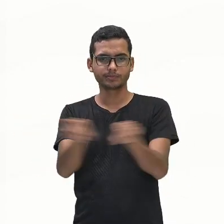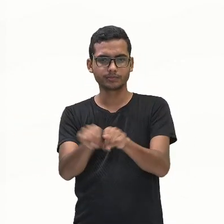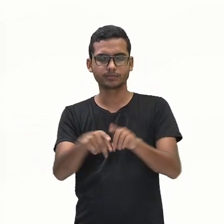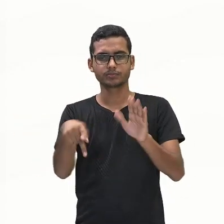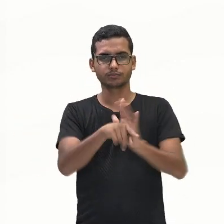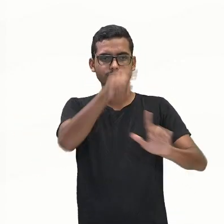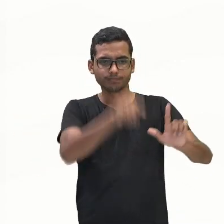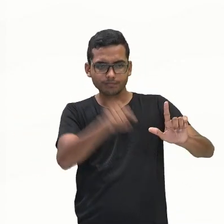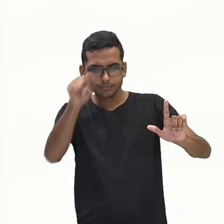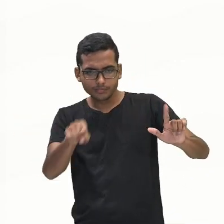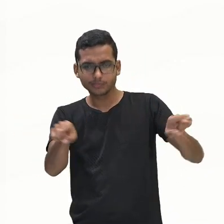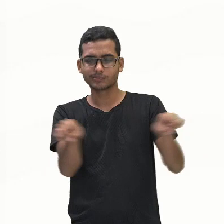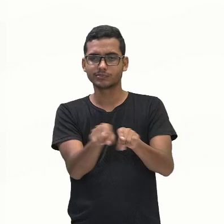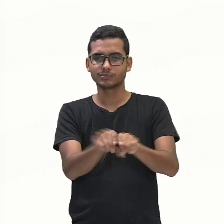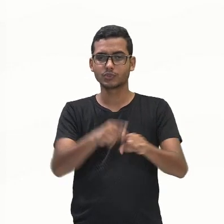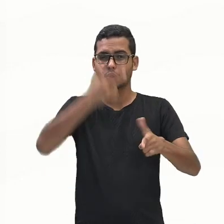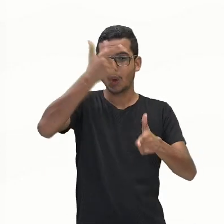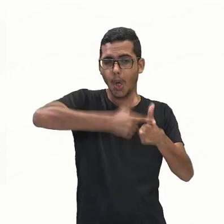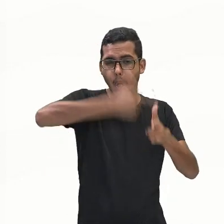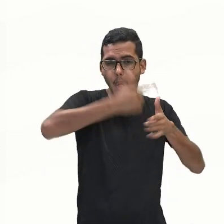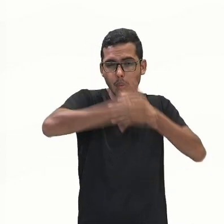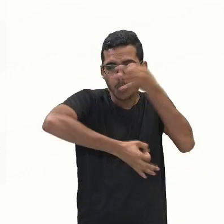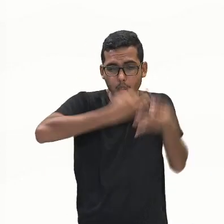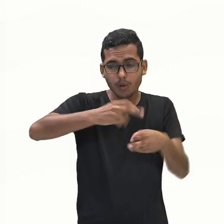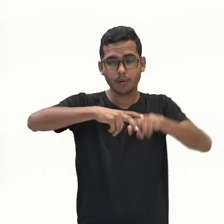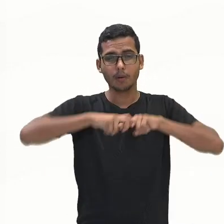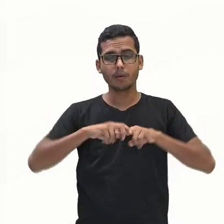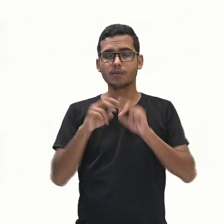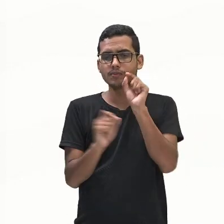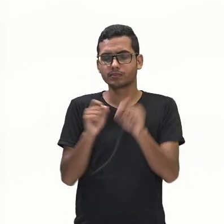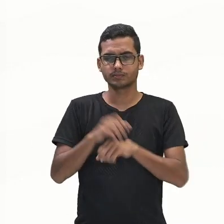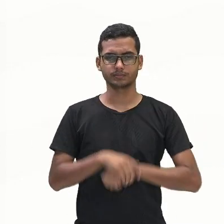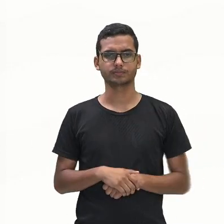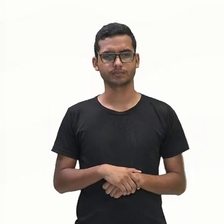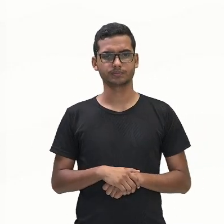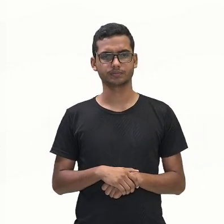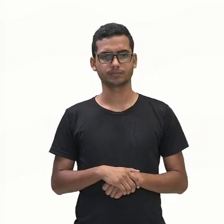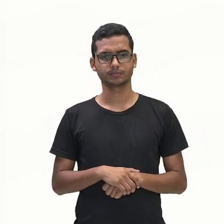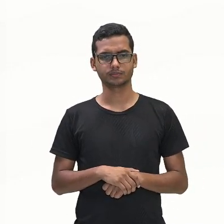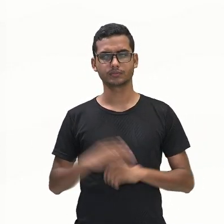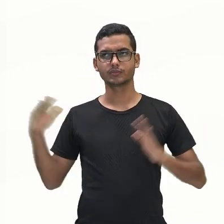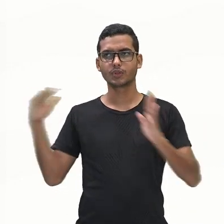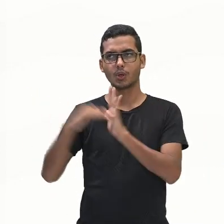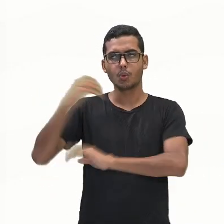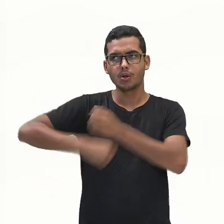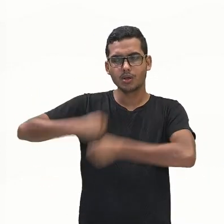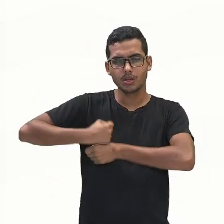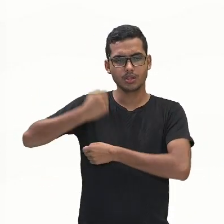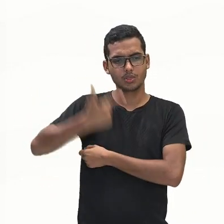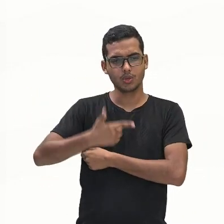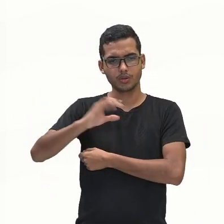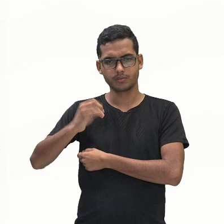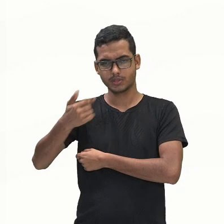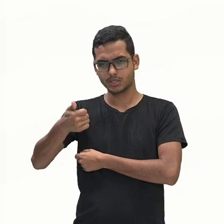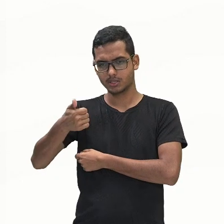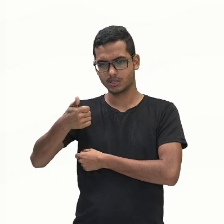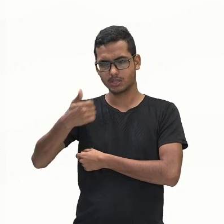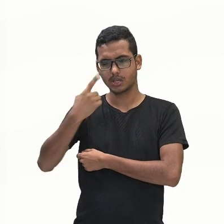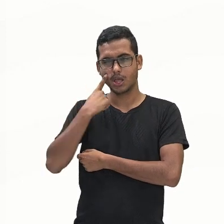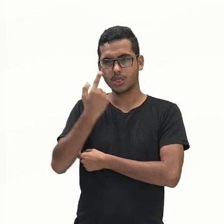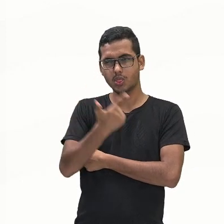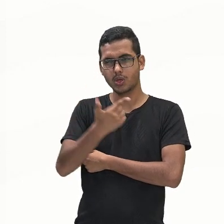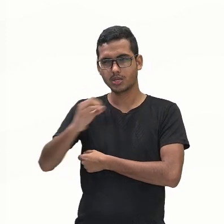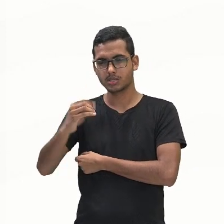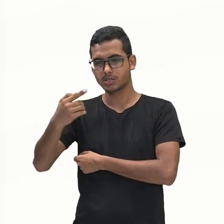ainda criticado por ter um tratamento aqui, inclusive até 2009, né, quando a gente tinha ali uma outra progressão, um